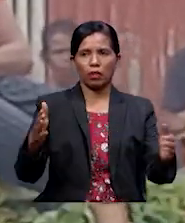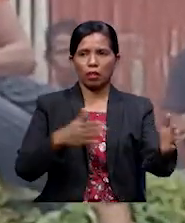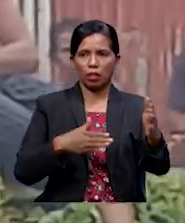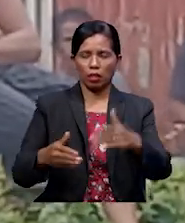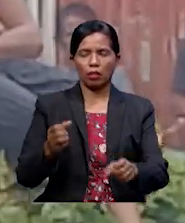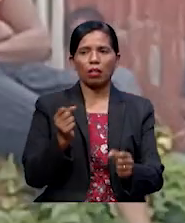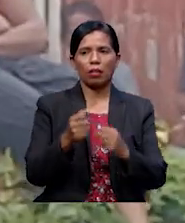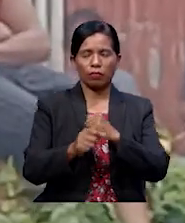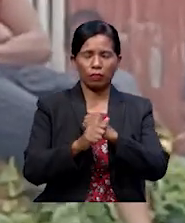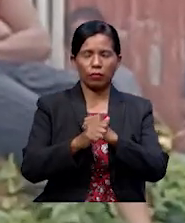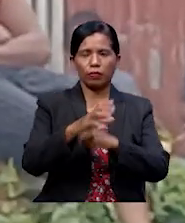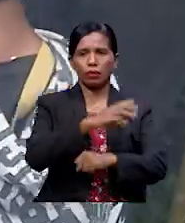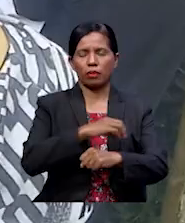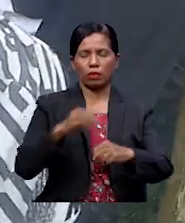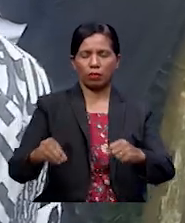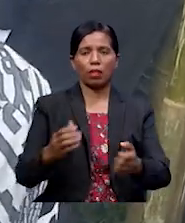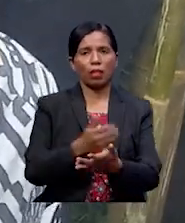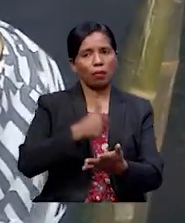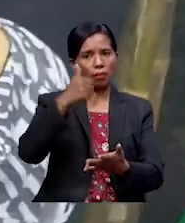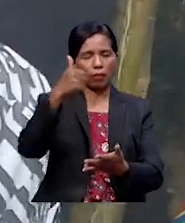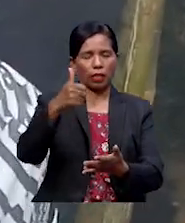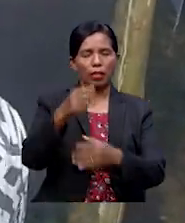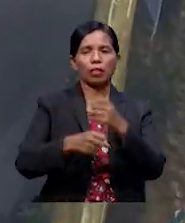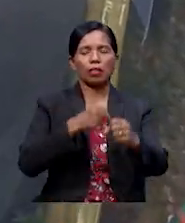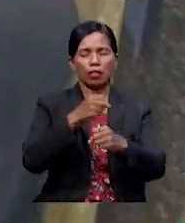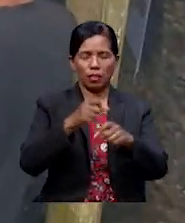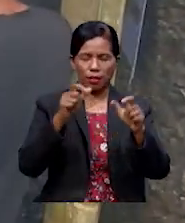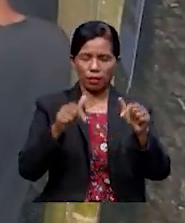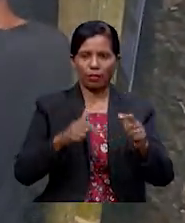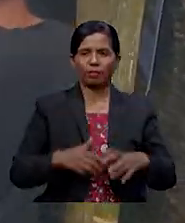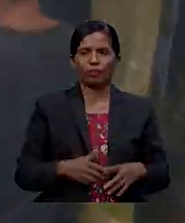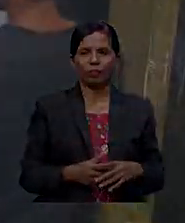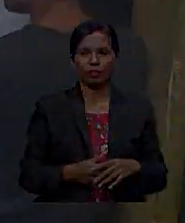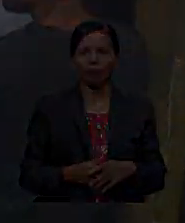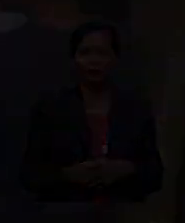CNRT, pela reta vitória e eleição parlamentar, atina-ne. Equipa Cobertura, GMN.